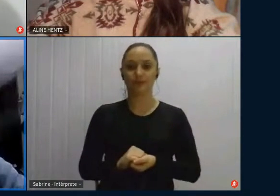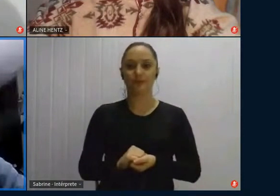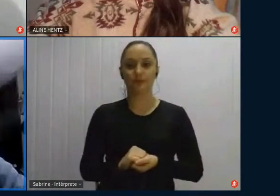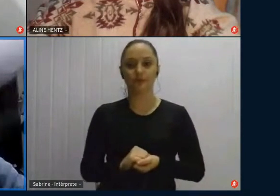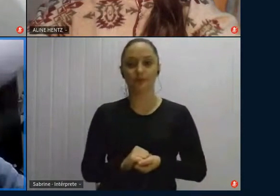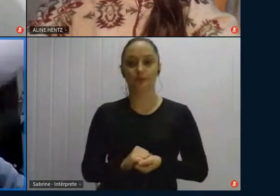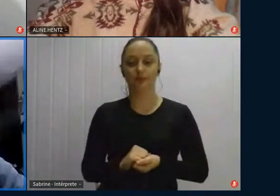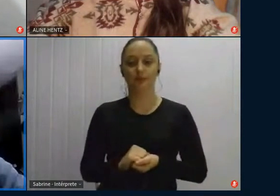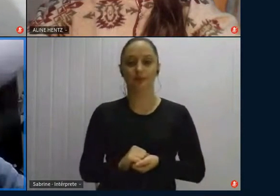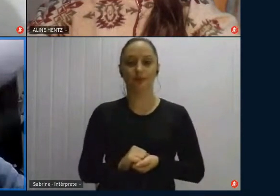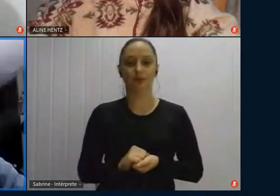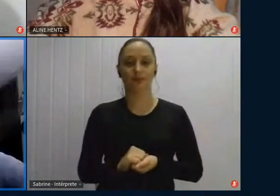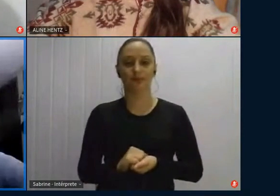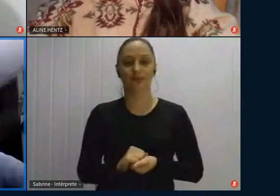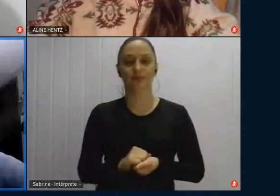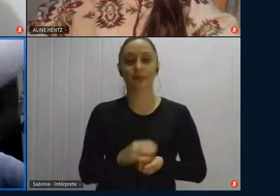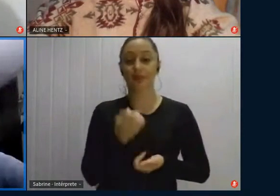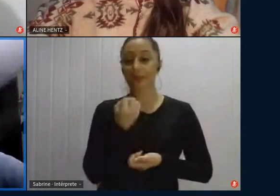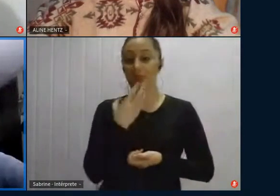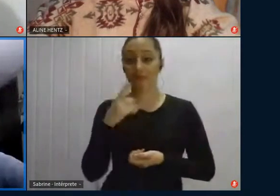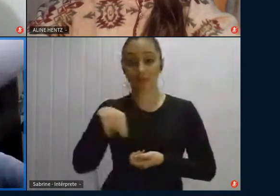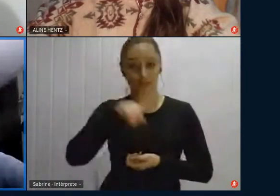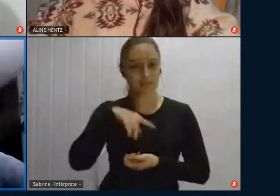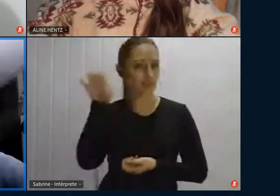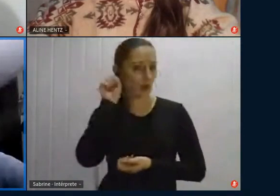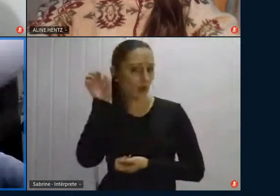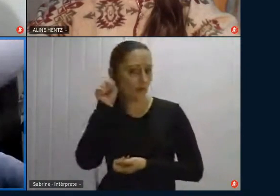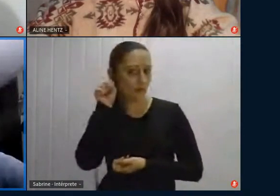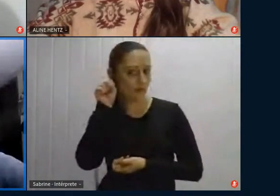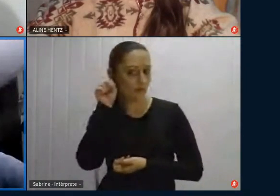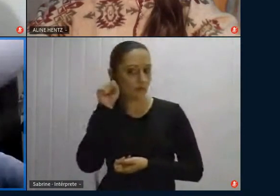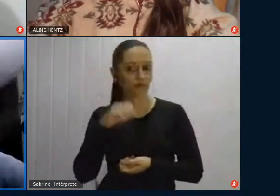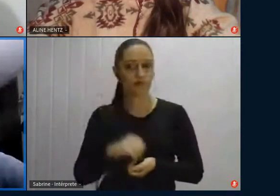Bom, pessoal, acho que todos me escutam.